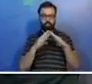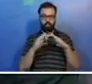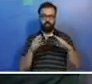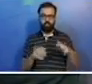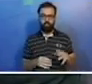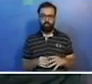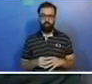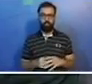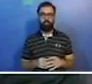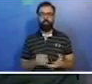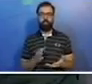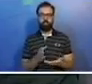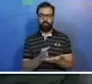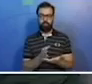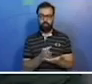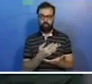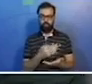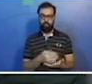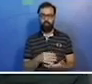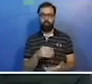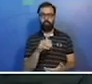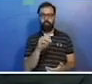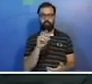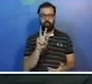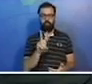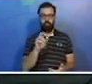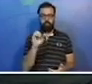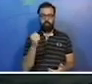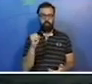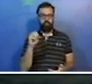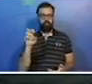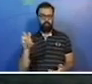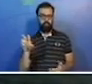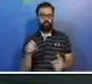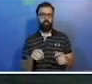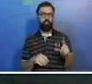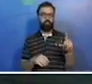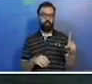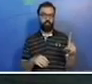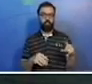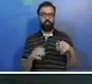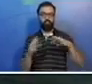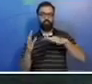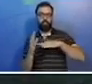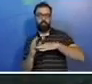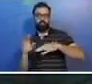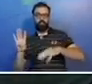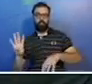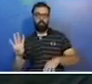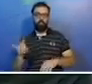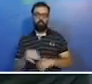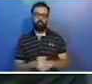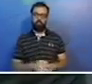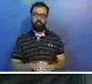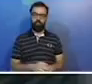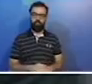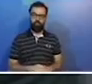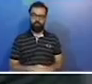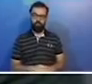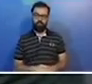fazer sozinhos em casa as atividades de 1 até o 4 na página